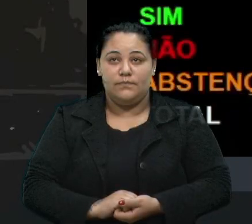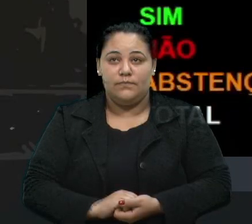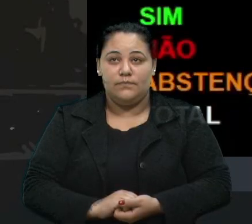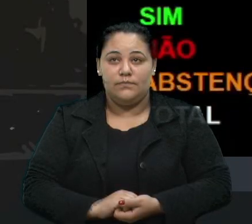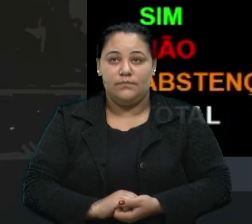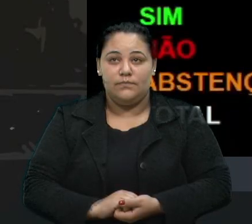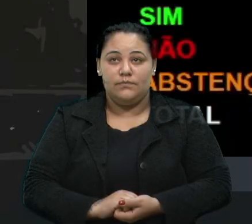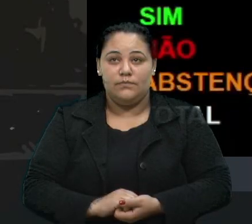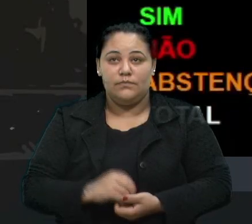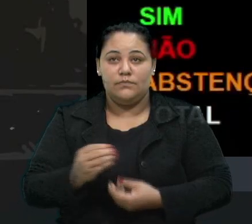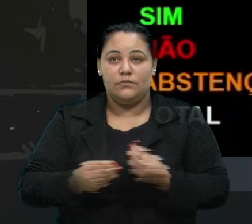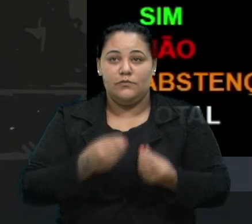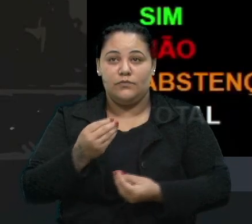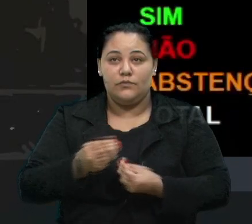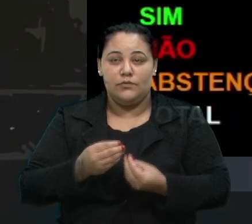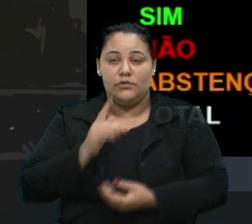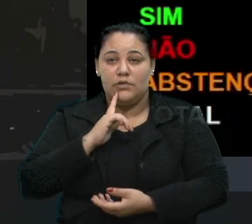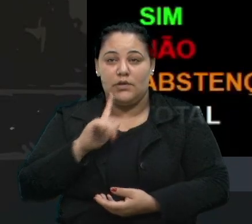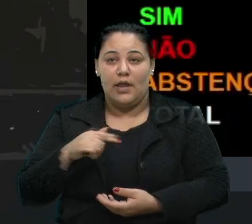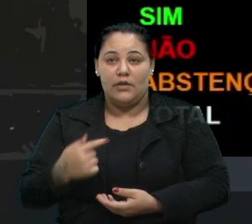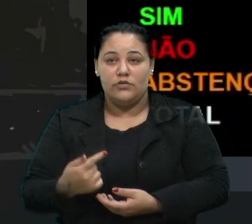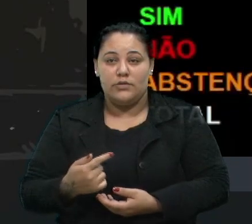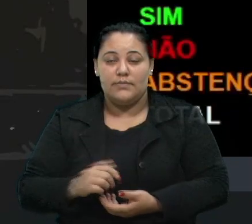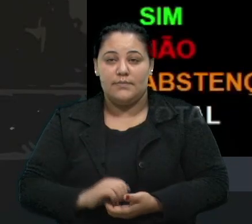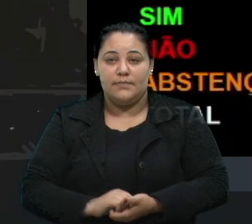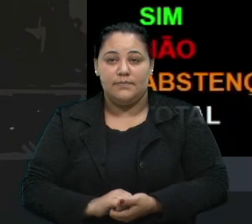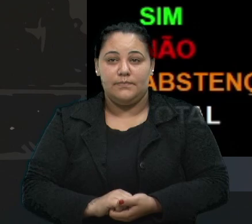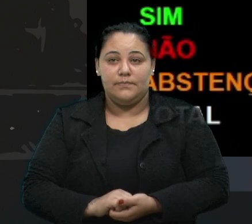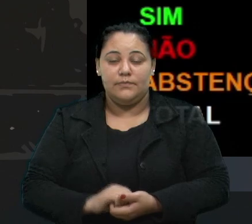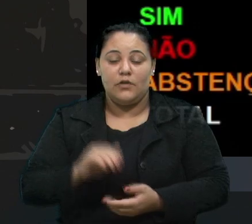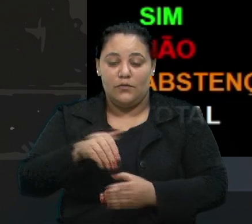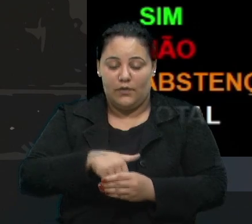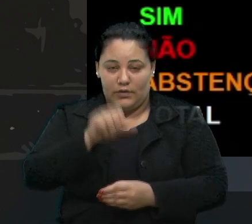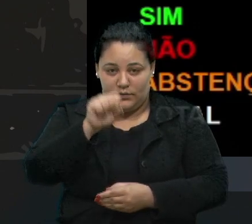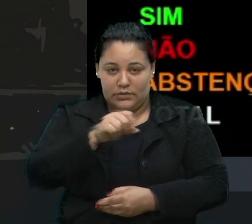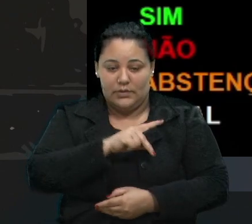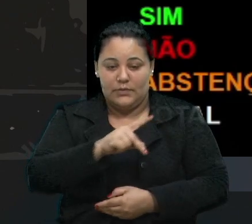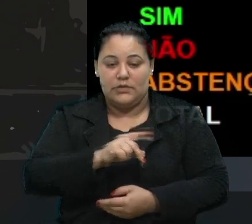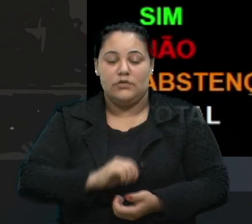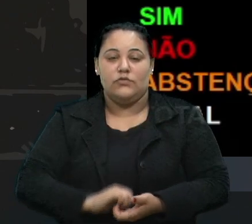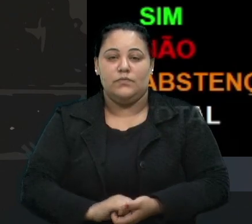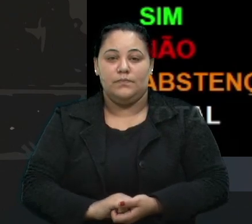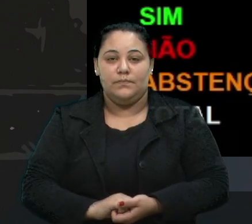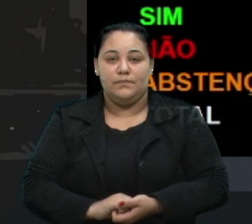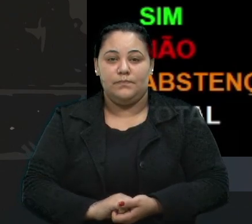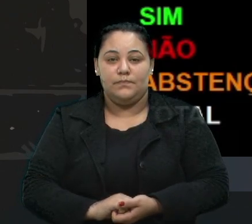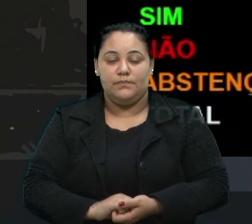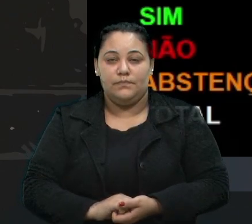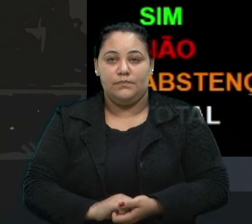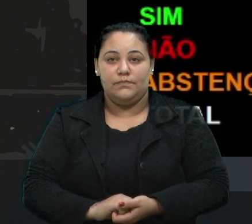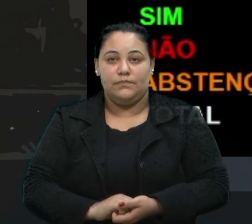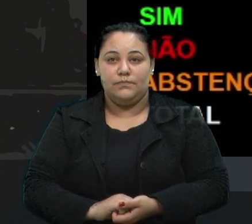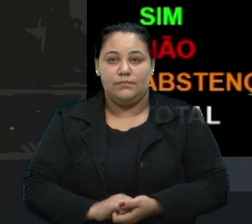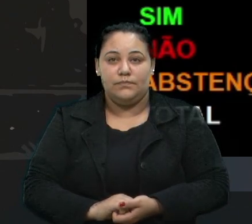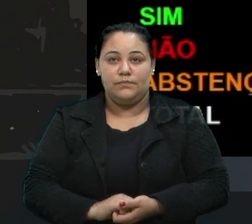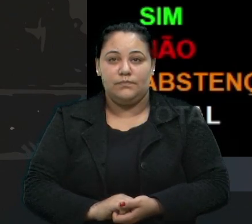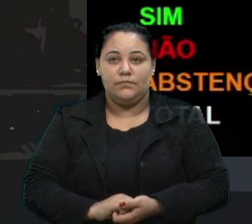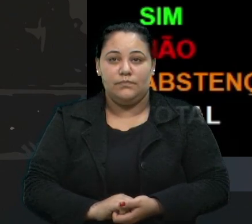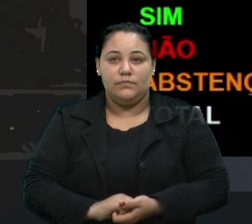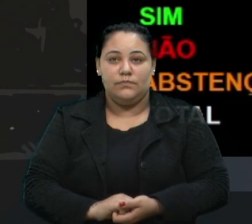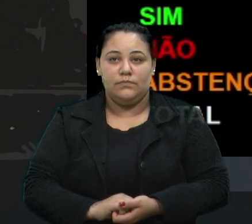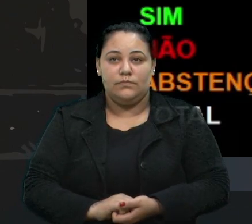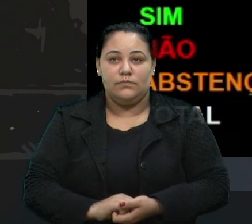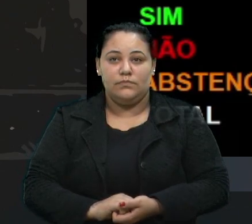Como vota a vereadora Gladys Frisso? Eu voto sim, senhor presidente. Vereadora Gladys Frisso vota